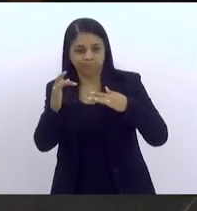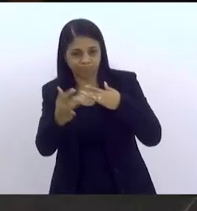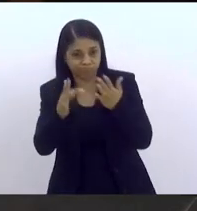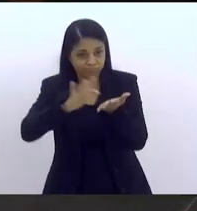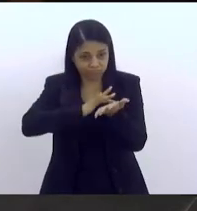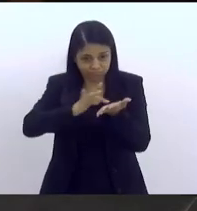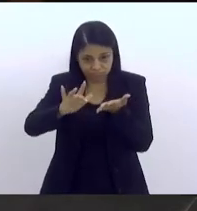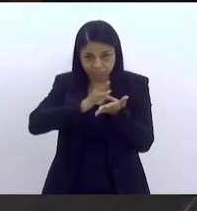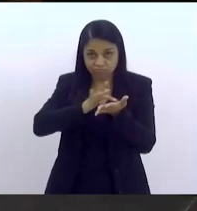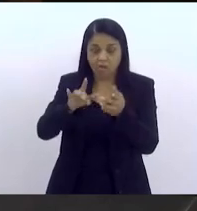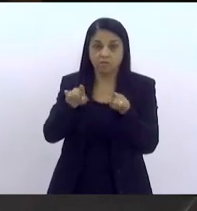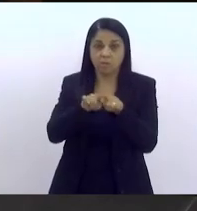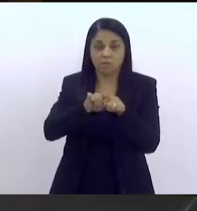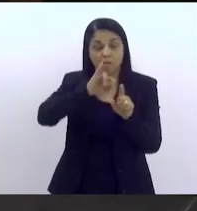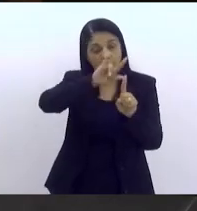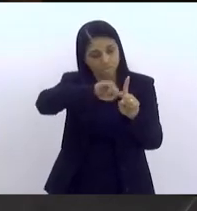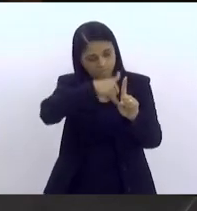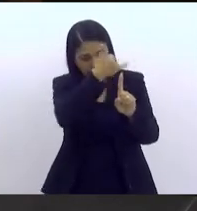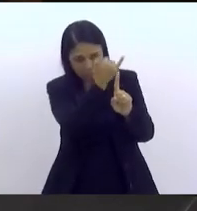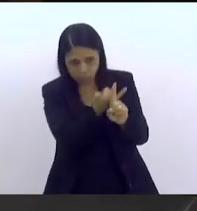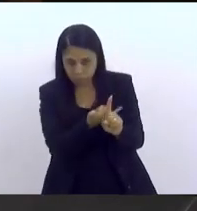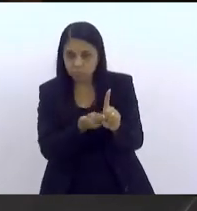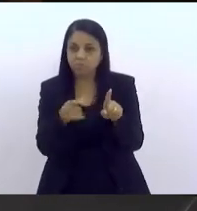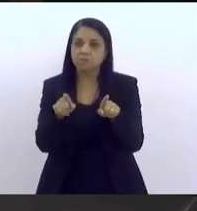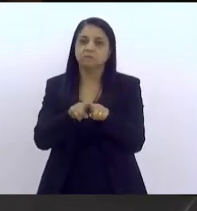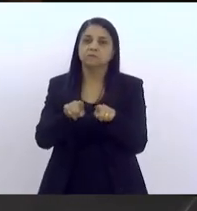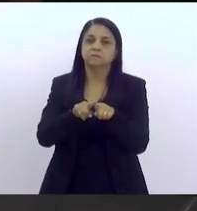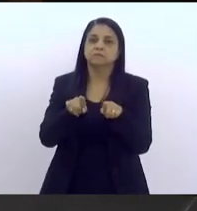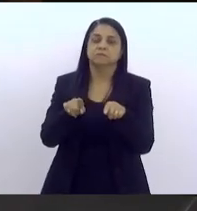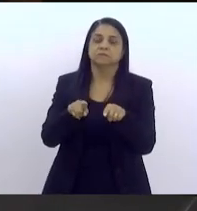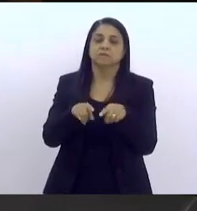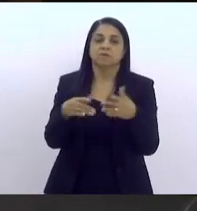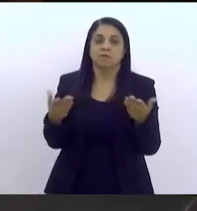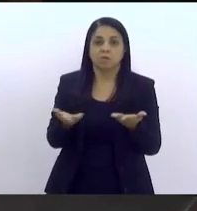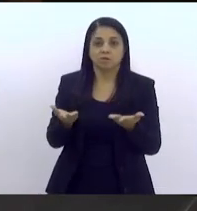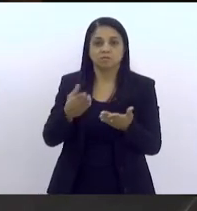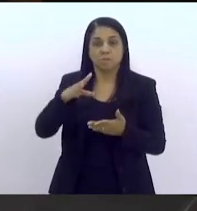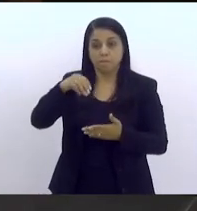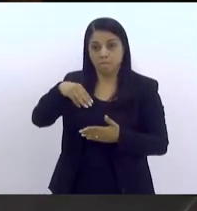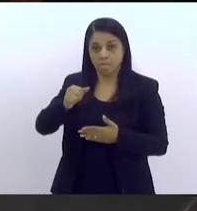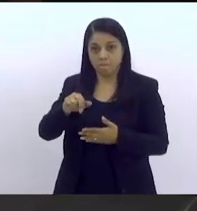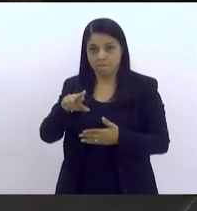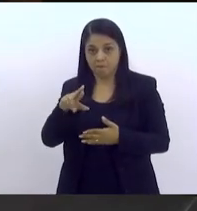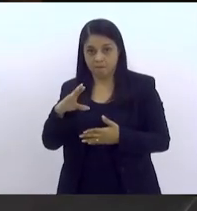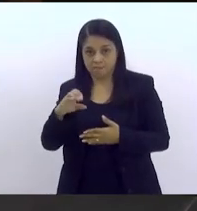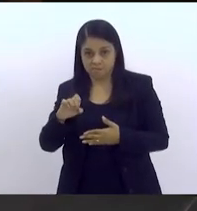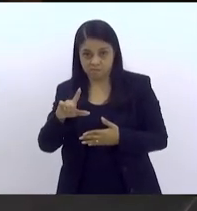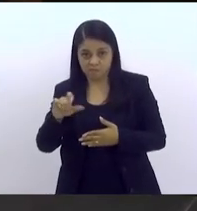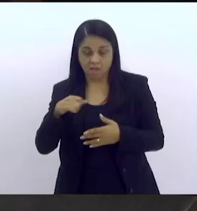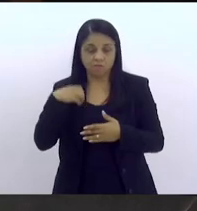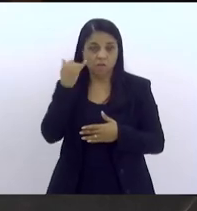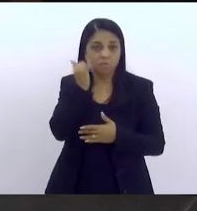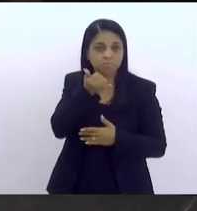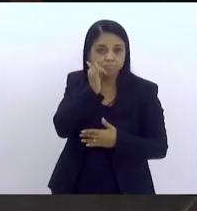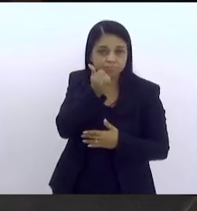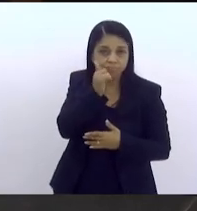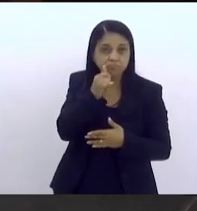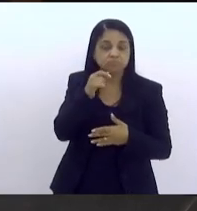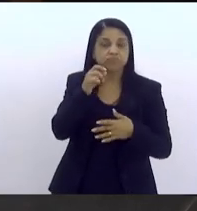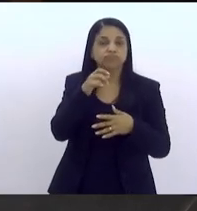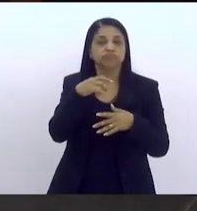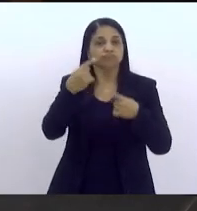bullying E hoje nós temos né como Marcele já indicou aqui uma importante discussão sobre